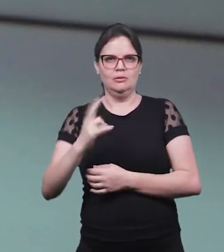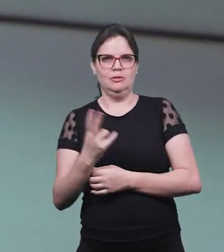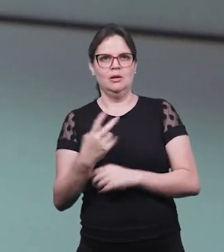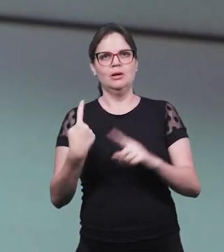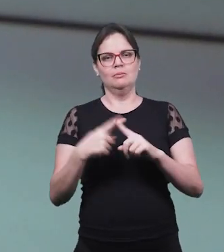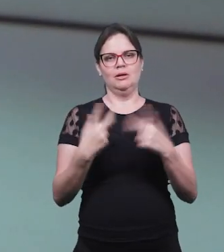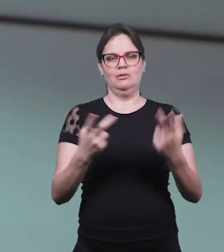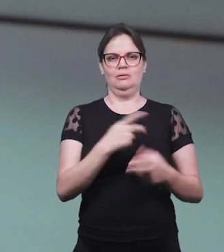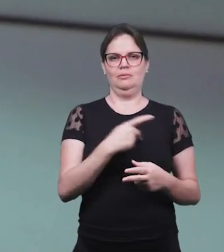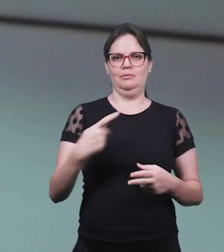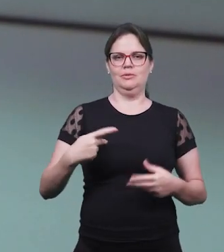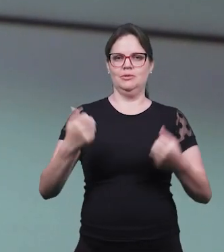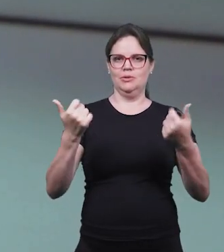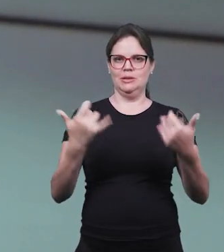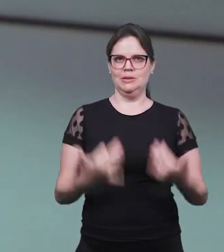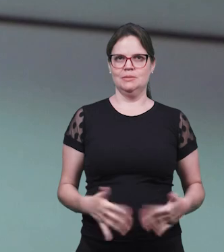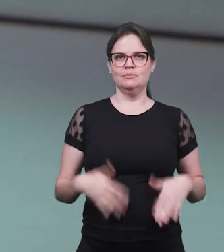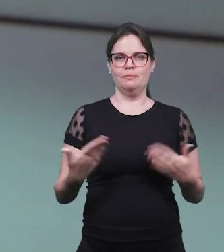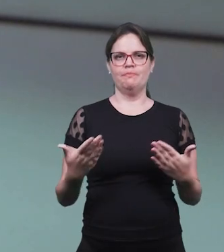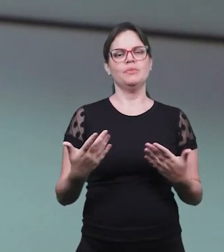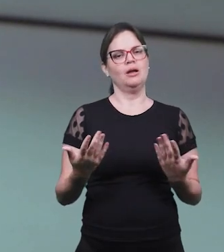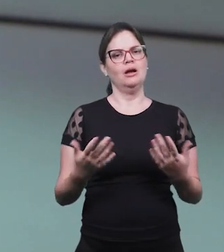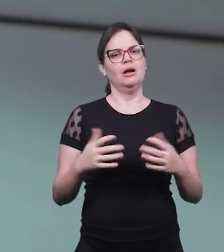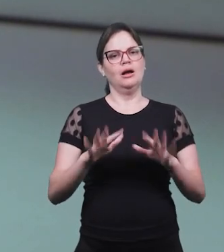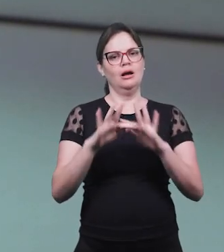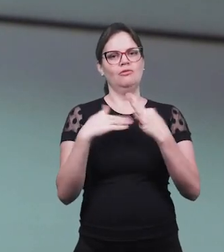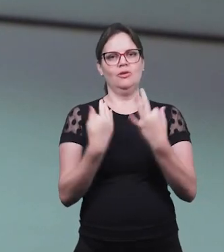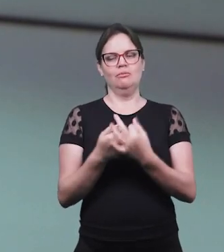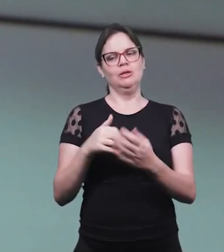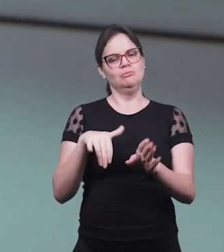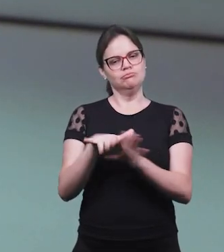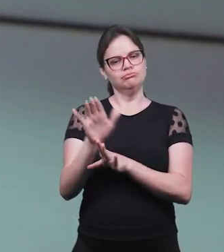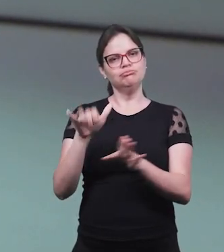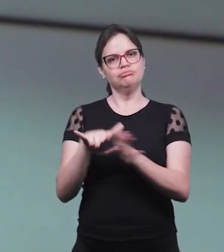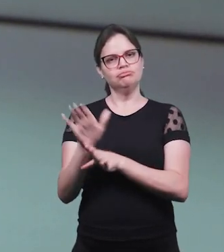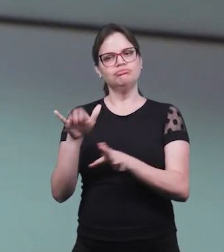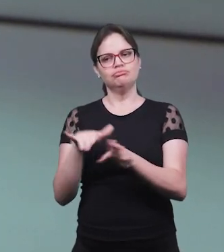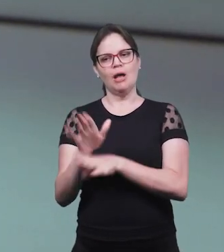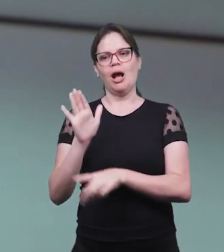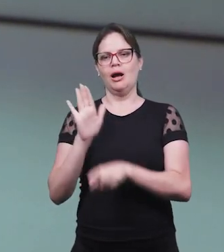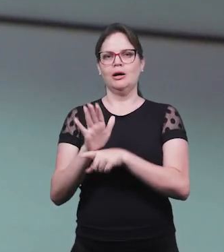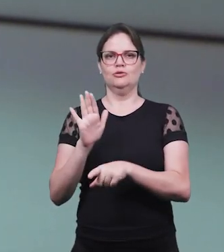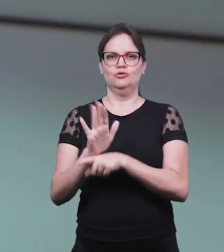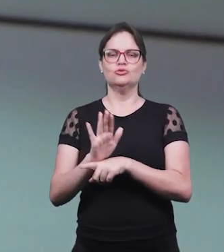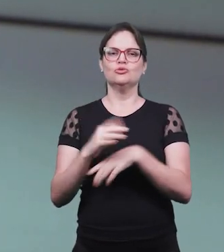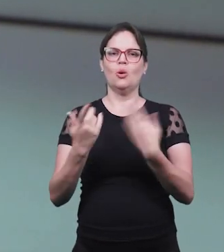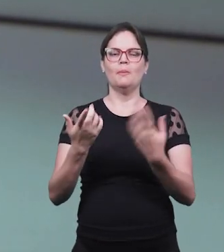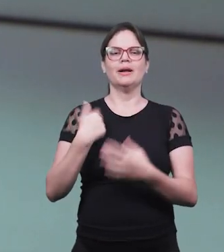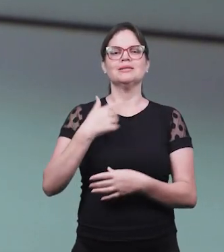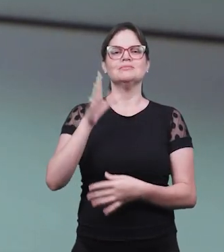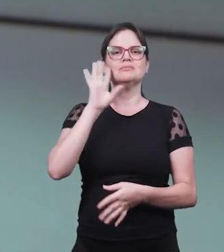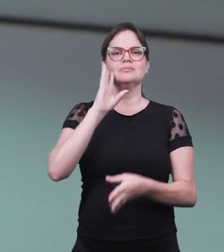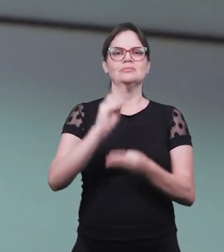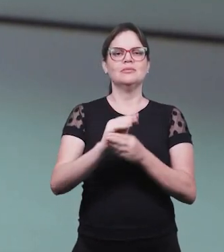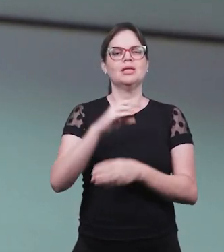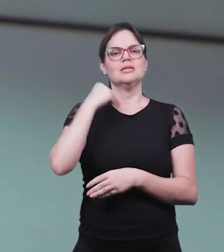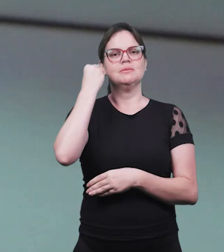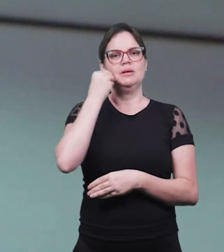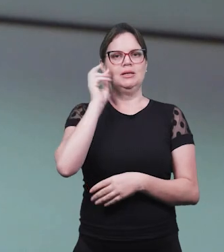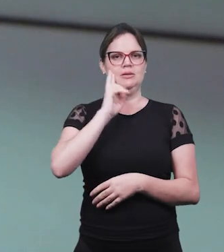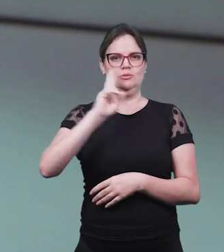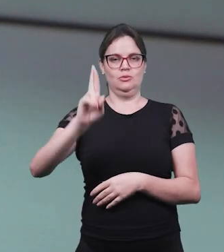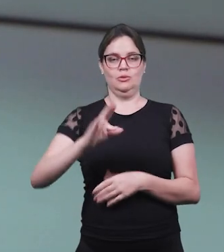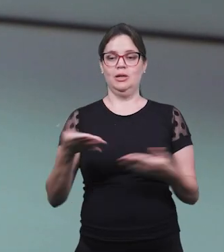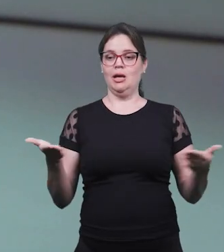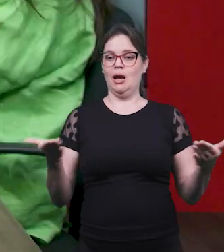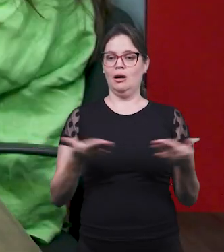teve uma contribuição importante para esse encontro com o Senhor. E para o encontro na vida profissional,